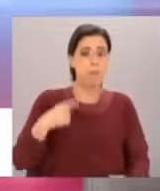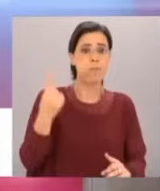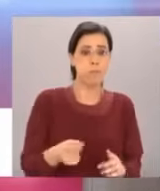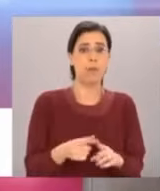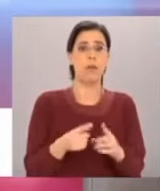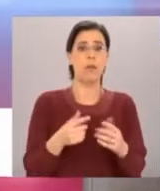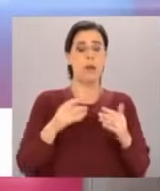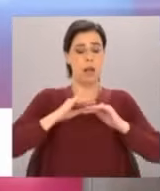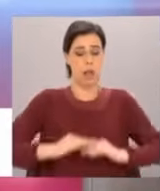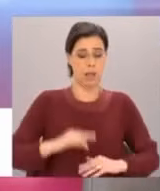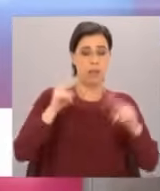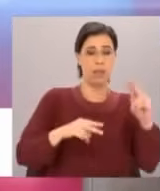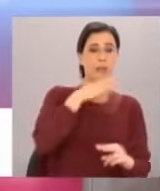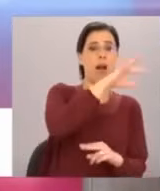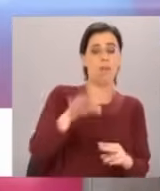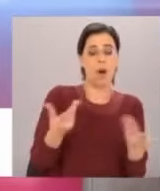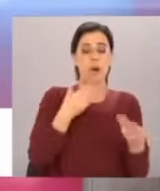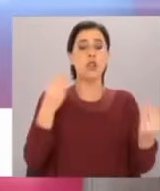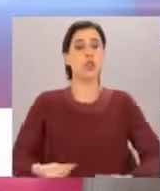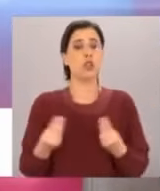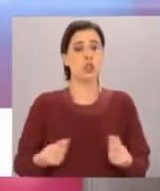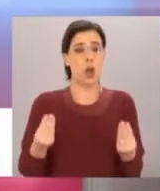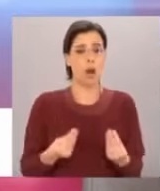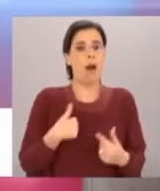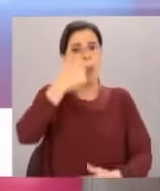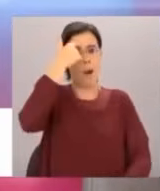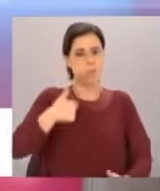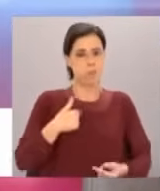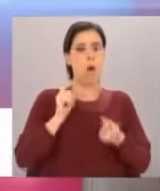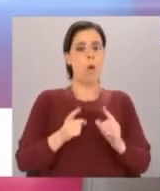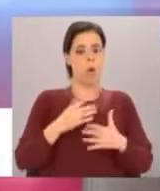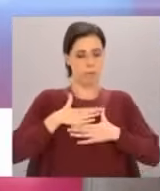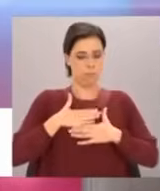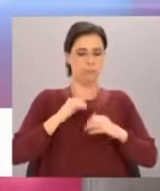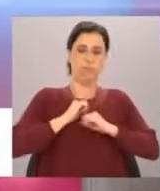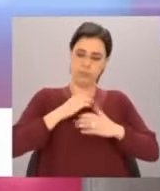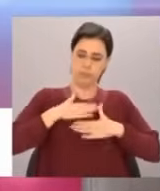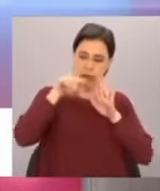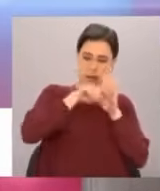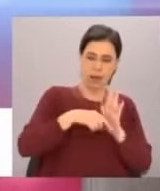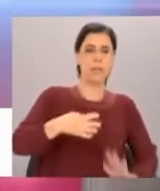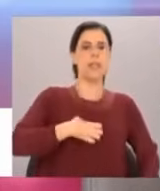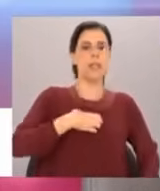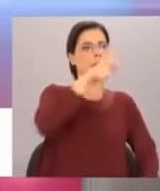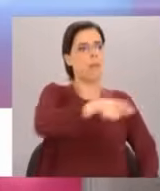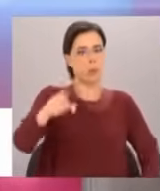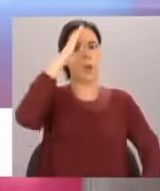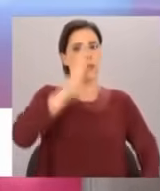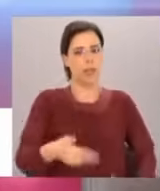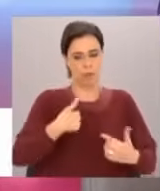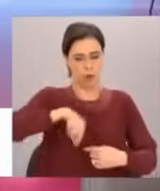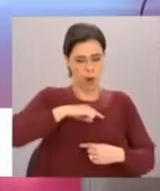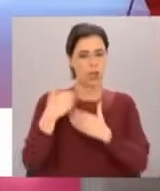e para o livro fiscal das famílias ou para os mais jovens e por cento conhecendo aquilo que é o Adriano do pano as pessoas tenha sentido o sentido de responsabilidade